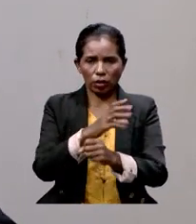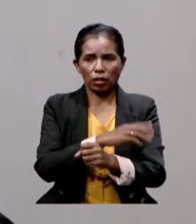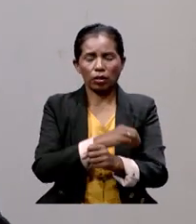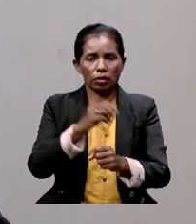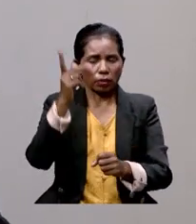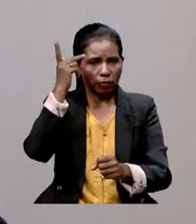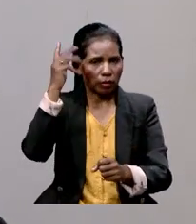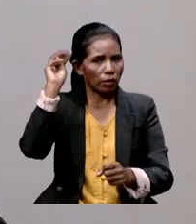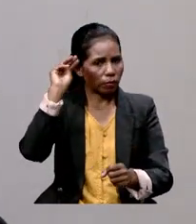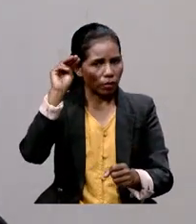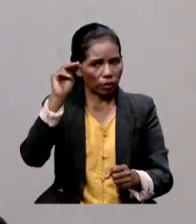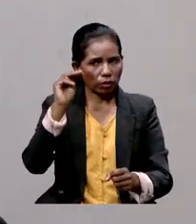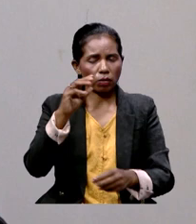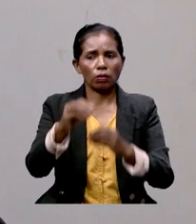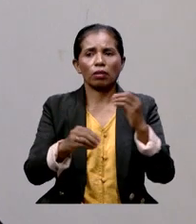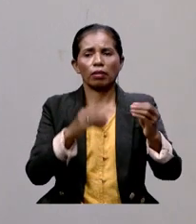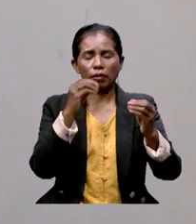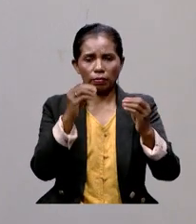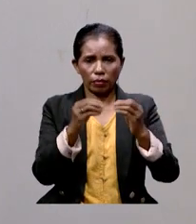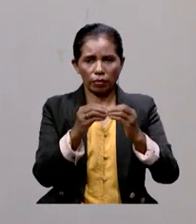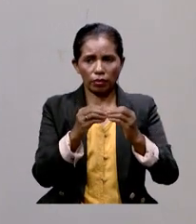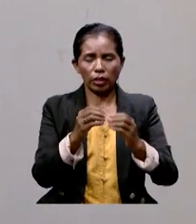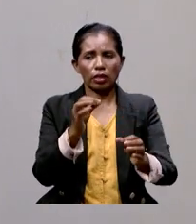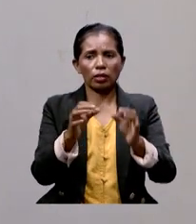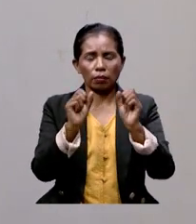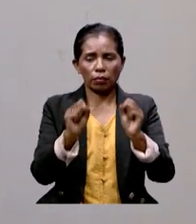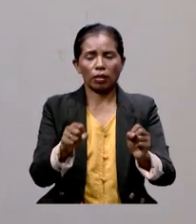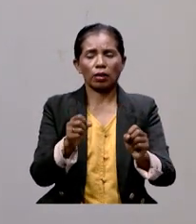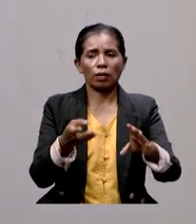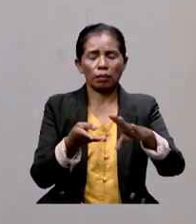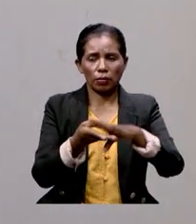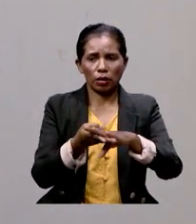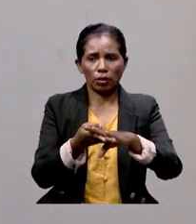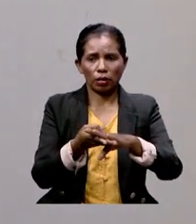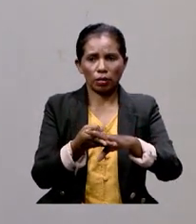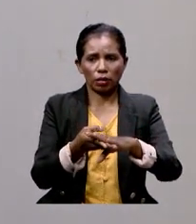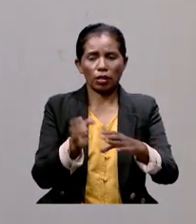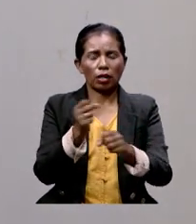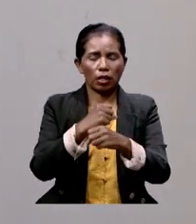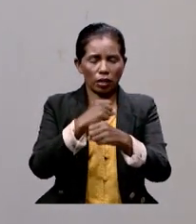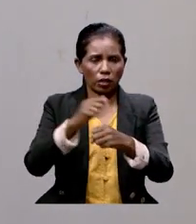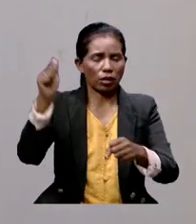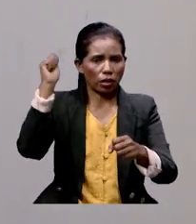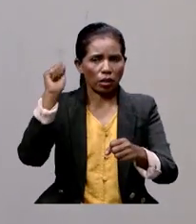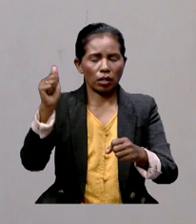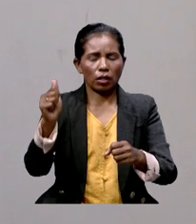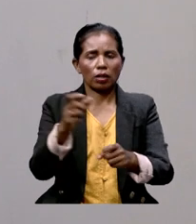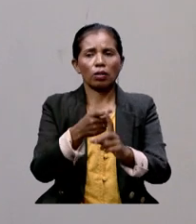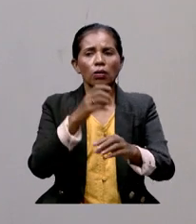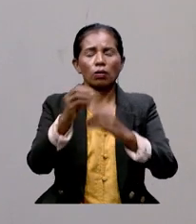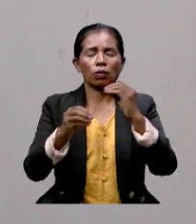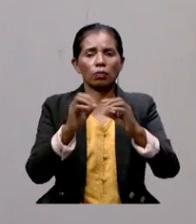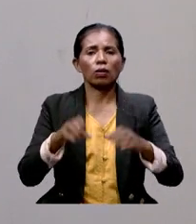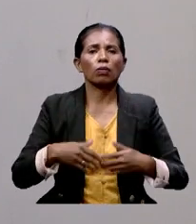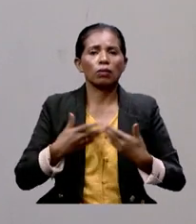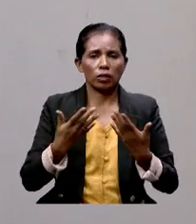o primeiro ministro cata se vê o Banco Central halotan campanha o dia clio sobre o insa